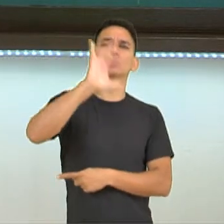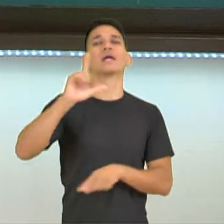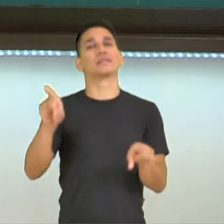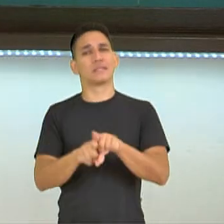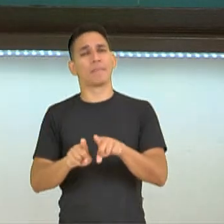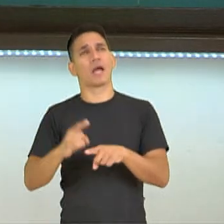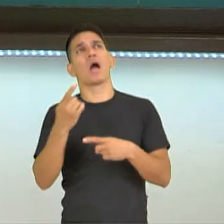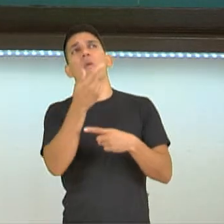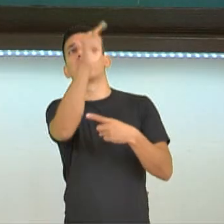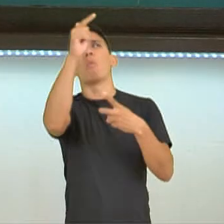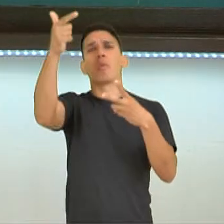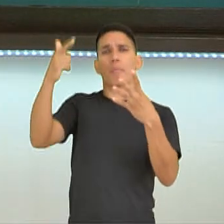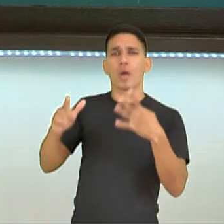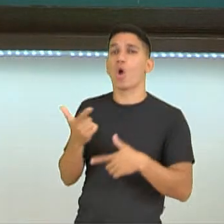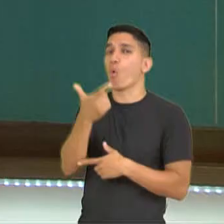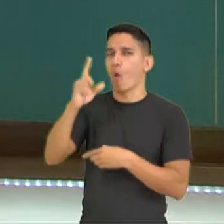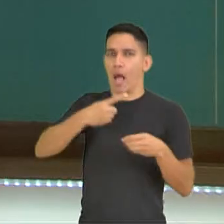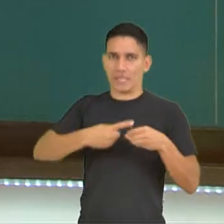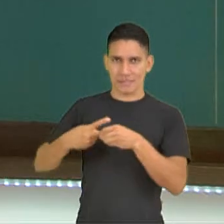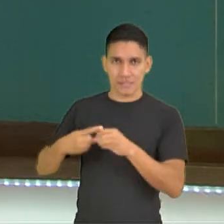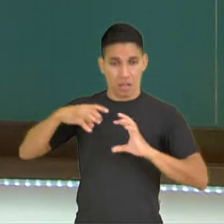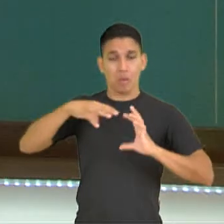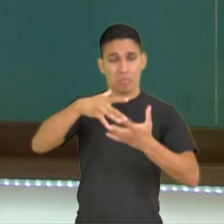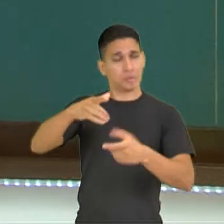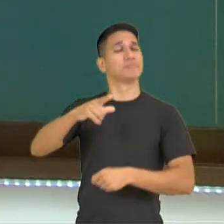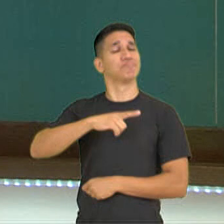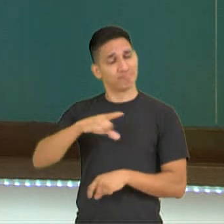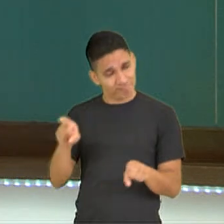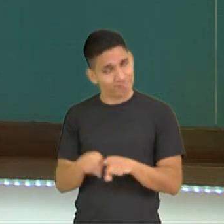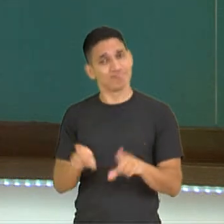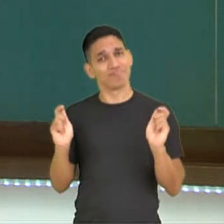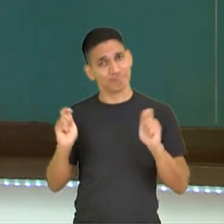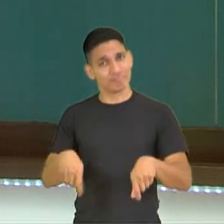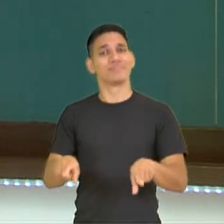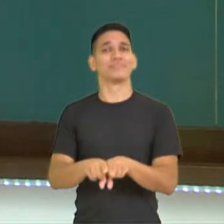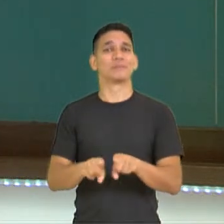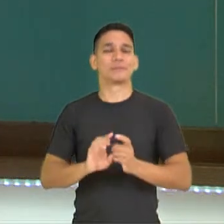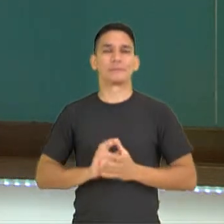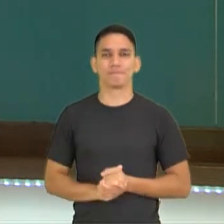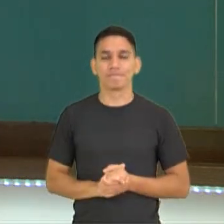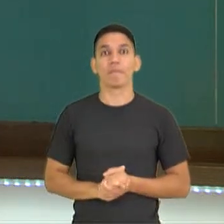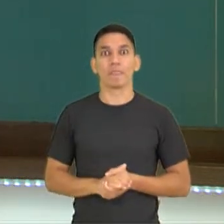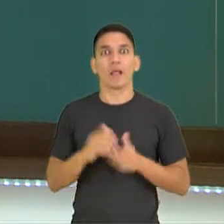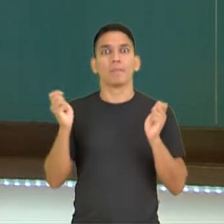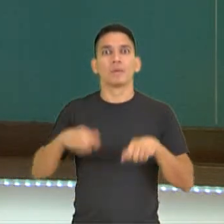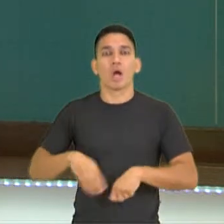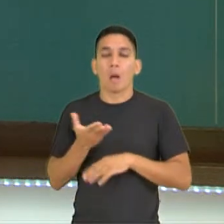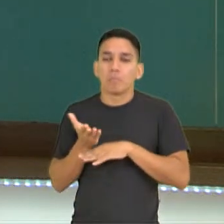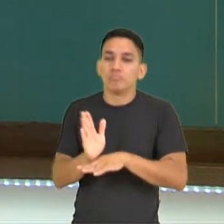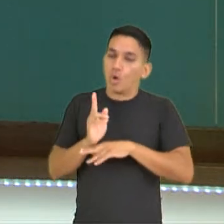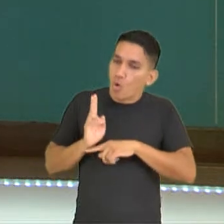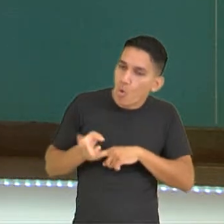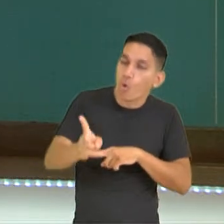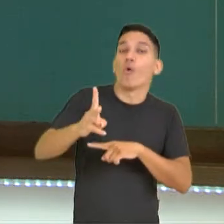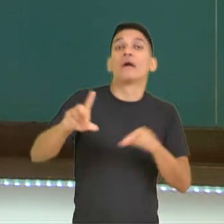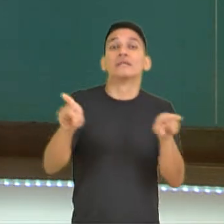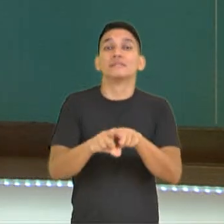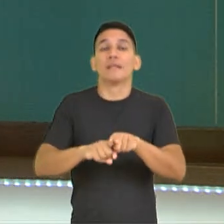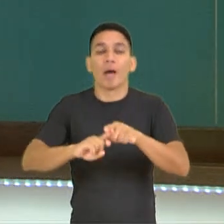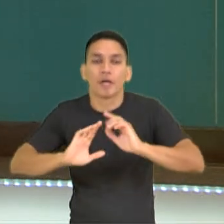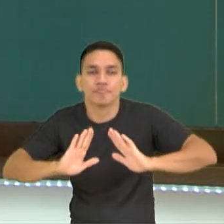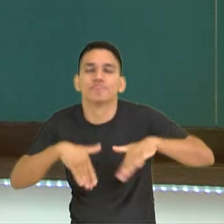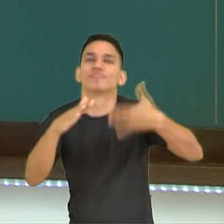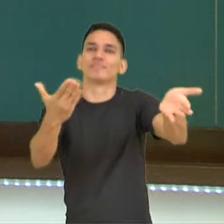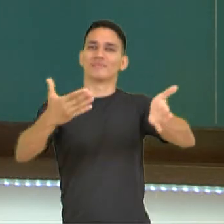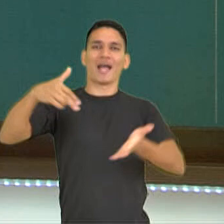outras cidades do mundo. Eles servem para manter e desenvolver a cultura gaúcha. A